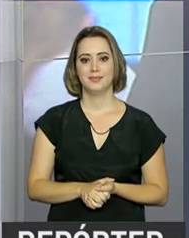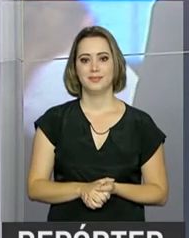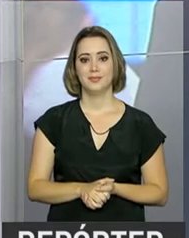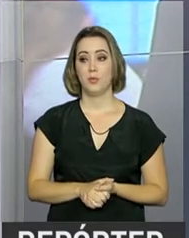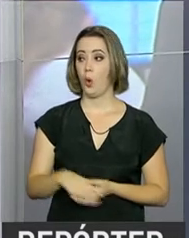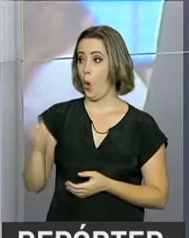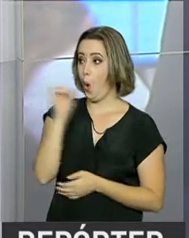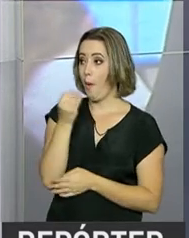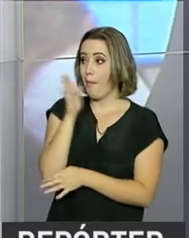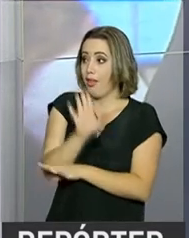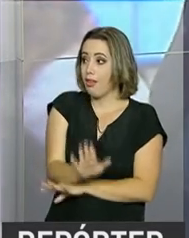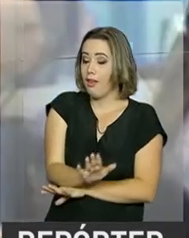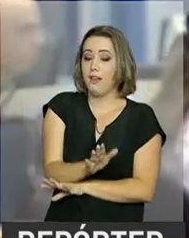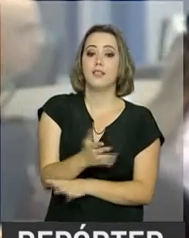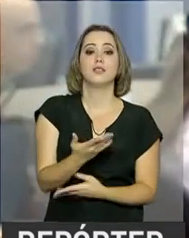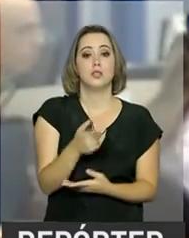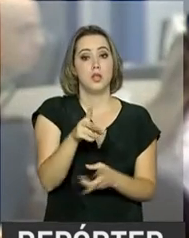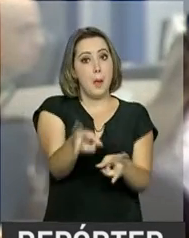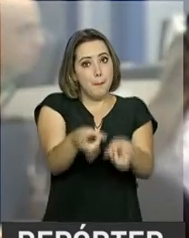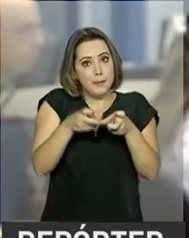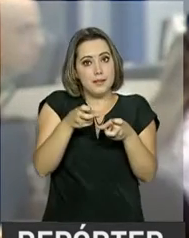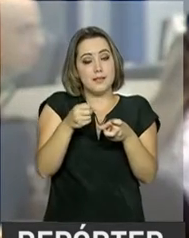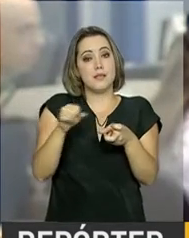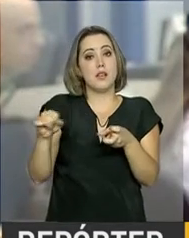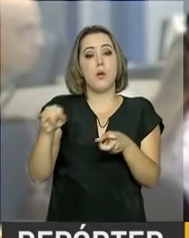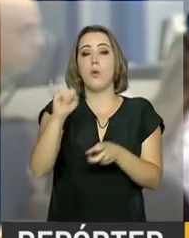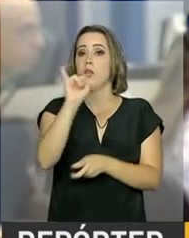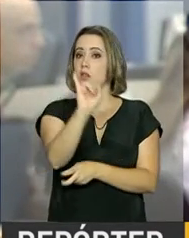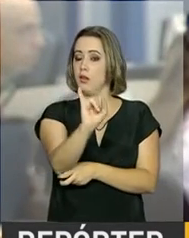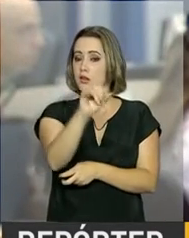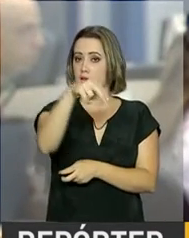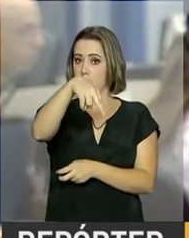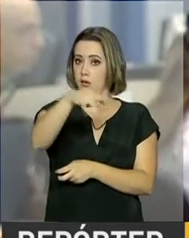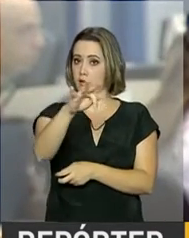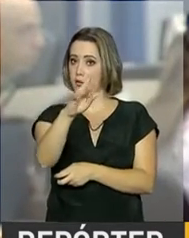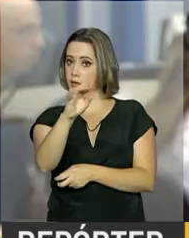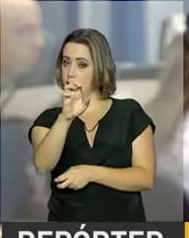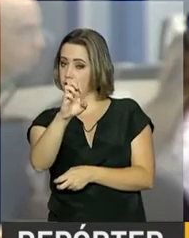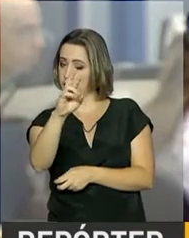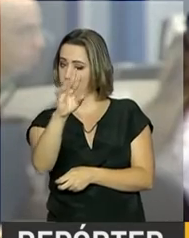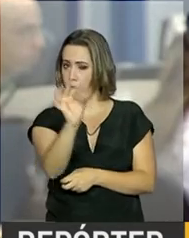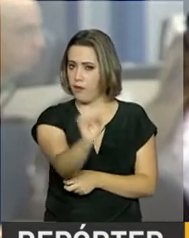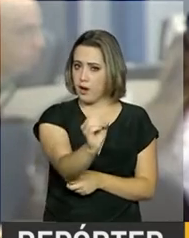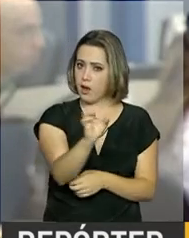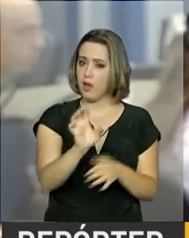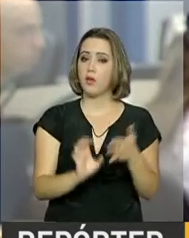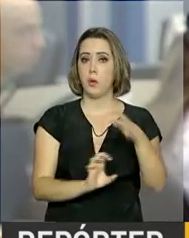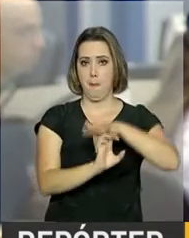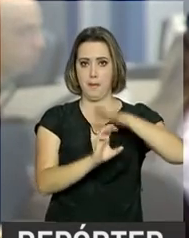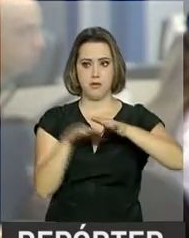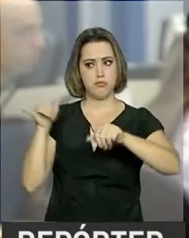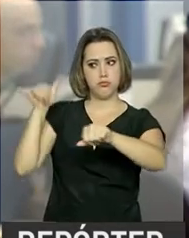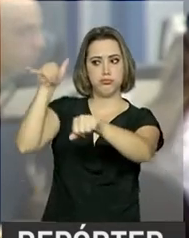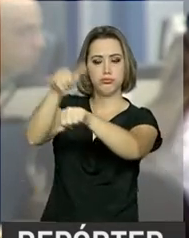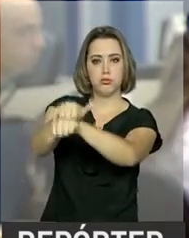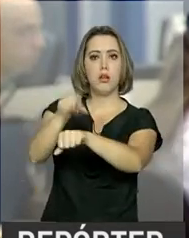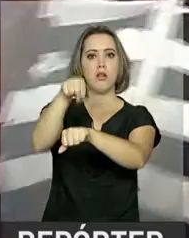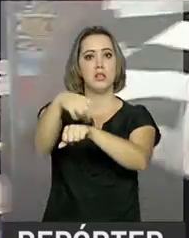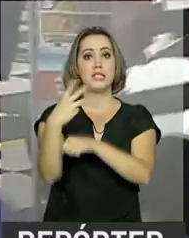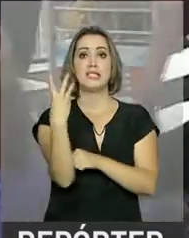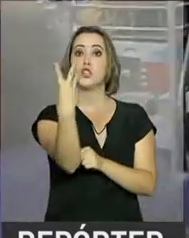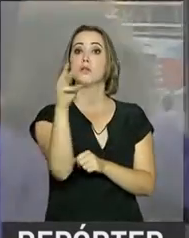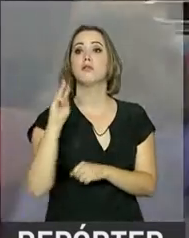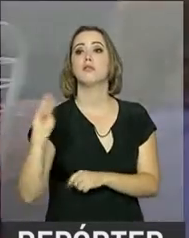roberto boa tarde a previsão da infraero é de que 3 milhões e 300 mil passageiros circulassem pelos terminais